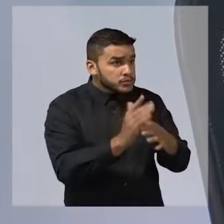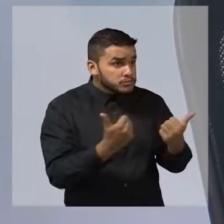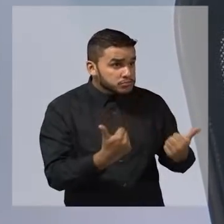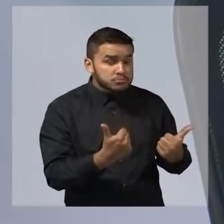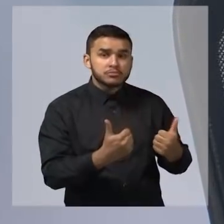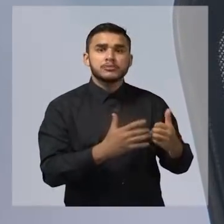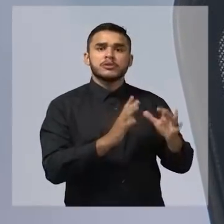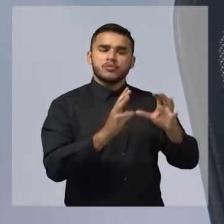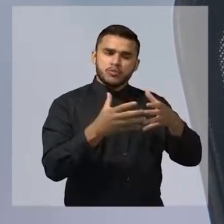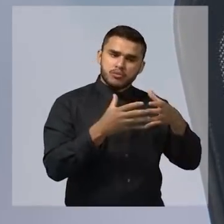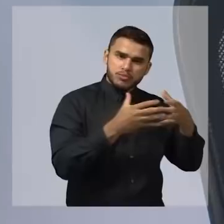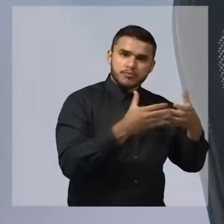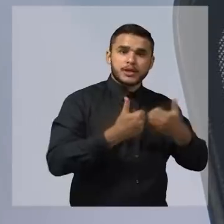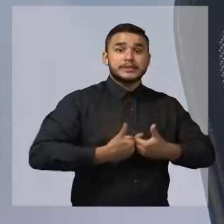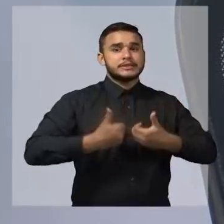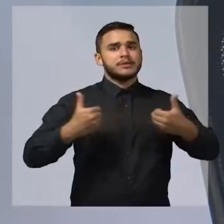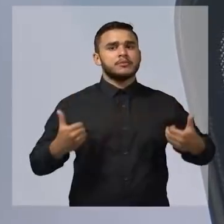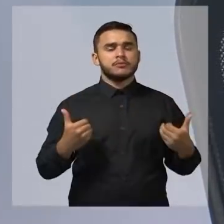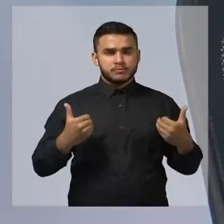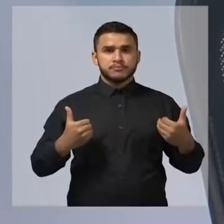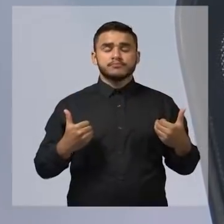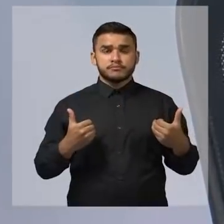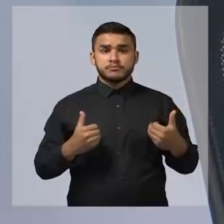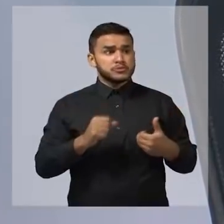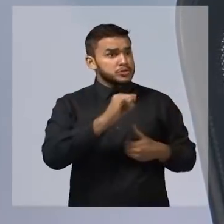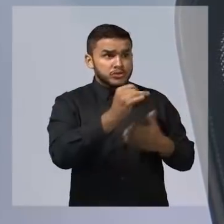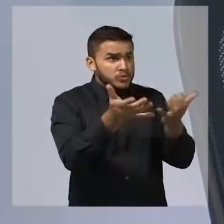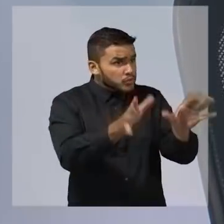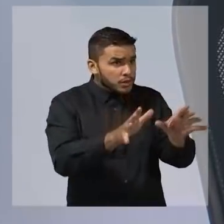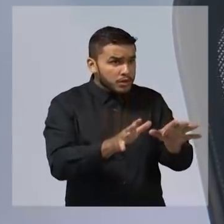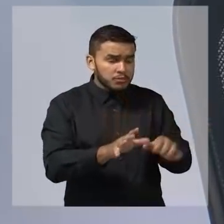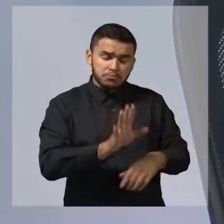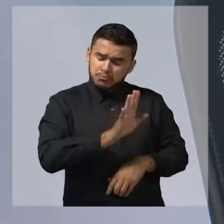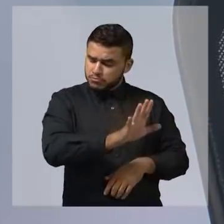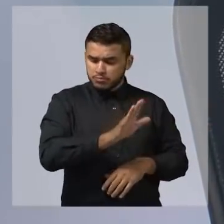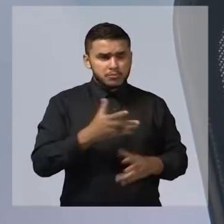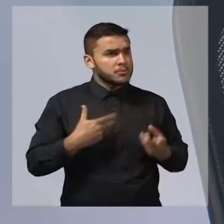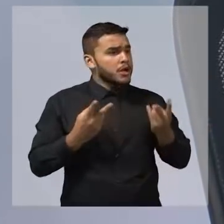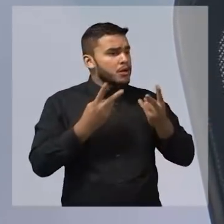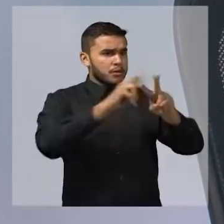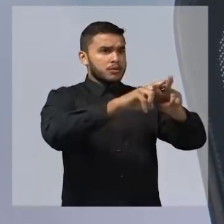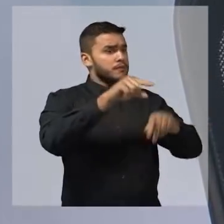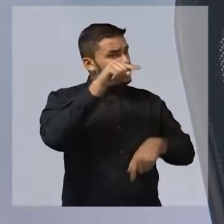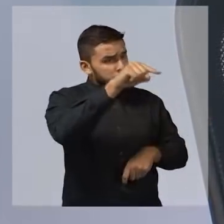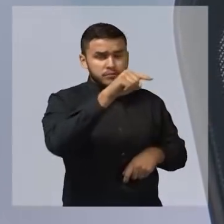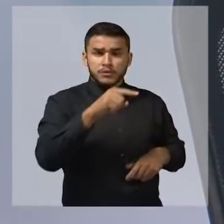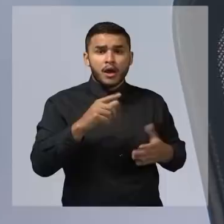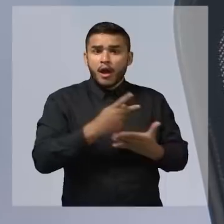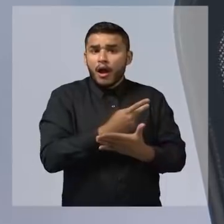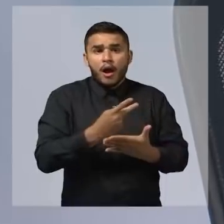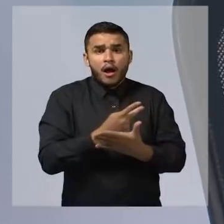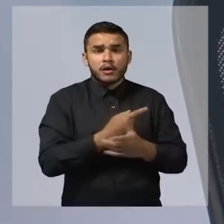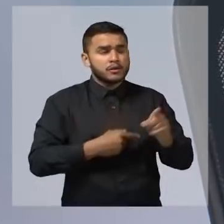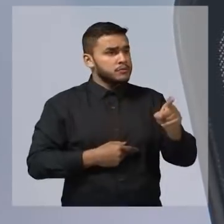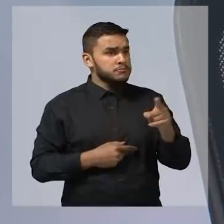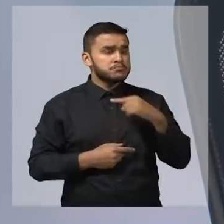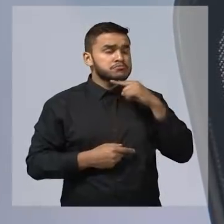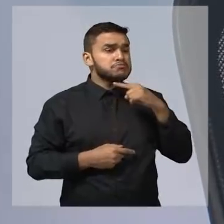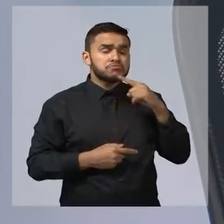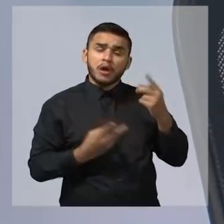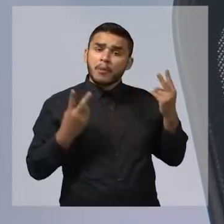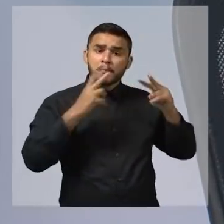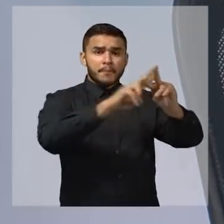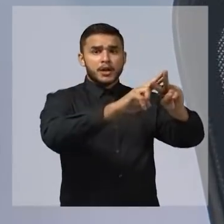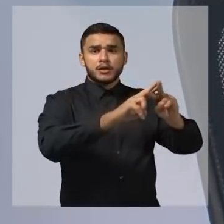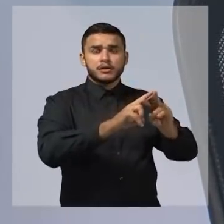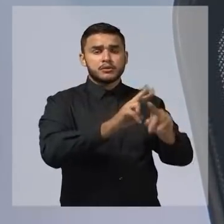separado, colocado e dando as condições. Quem não quer vai ser tratado como criminoso irrecuperável. Então é o quê?